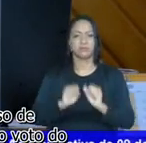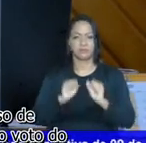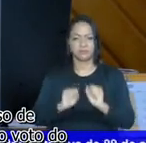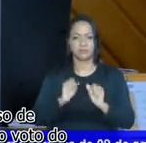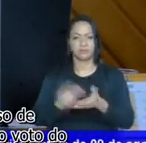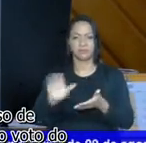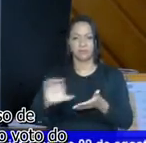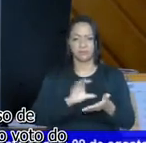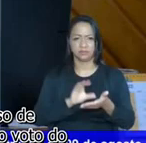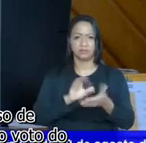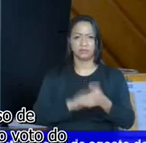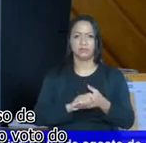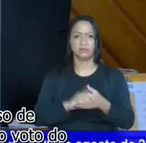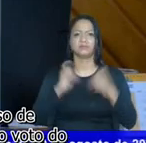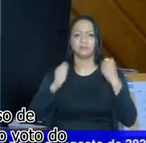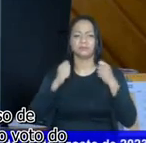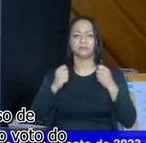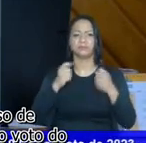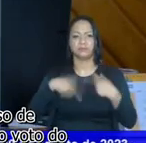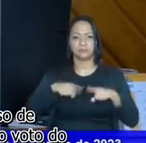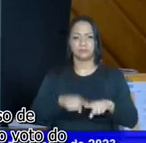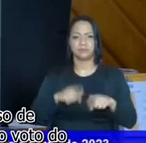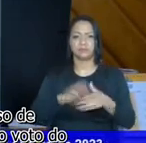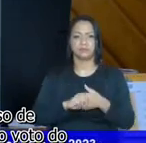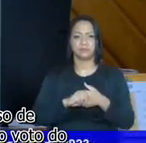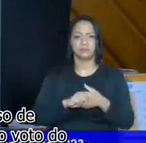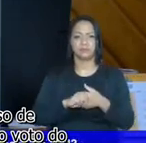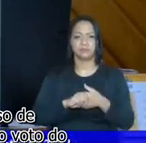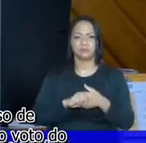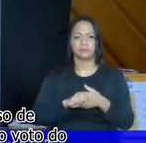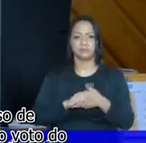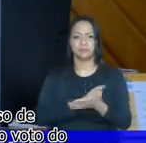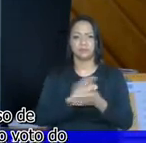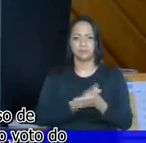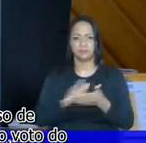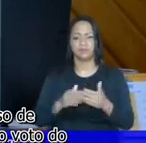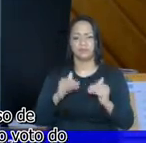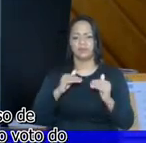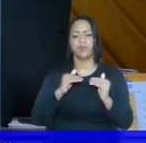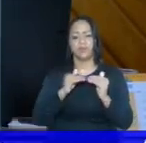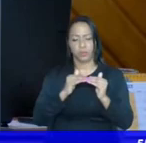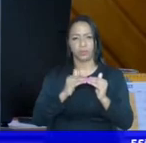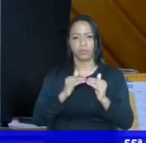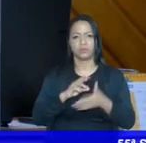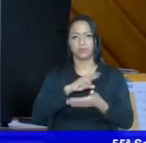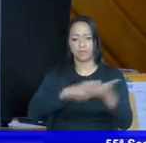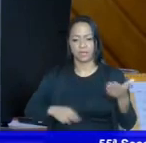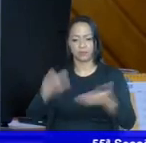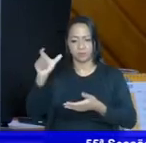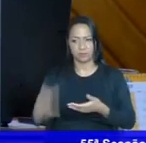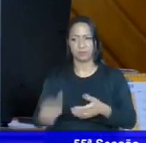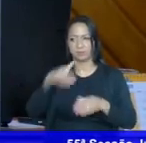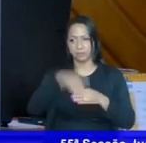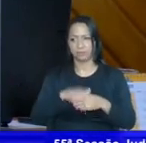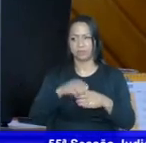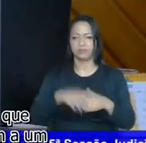com recurso de campanha. Então, dentro desse aspecto, nada a reparar no voto do relator também